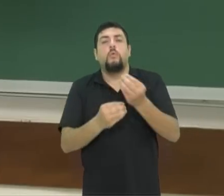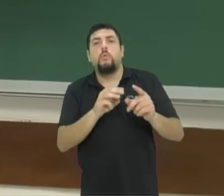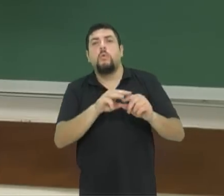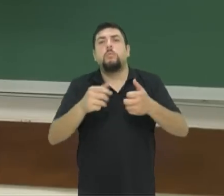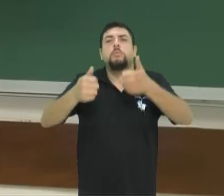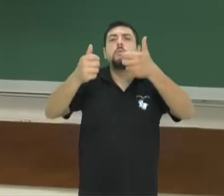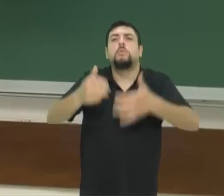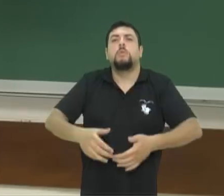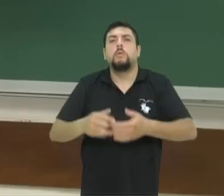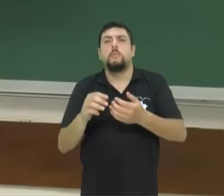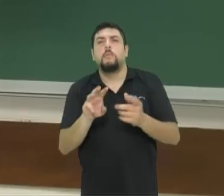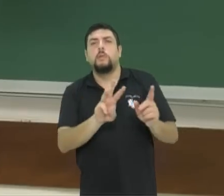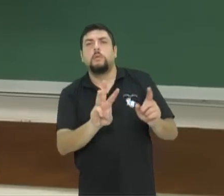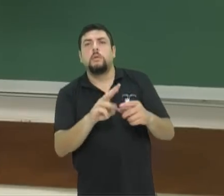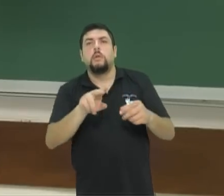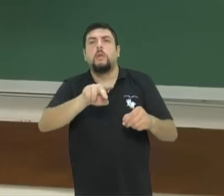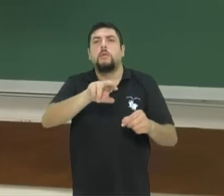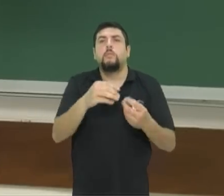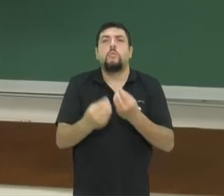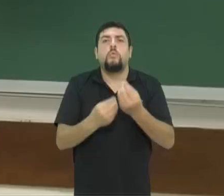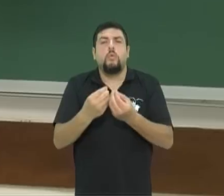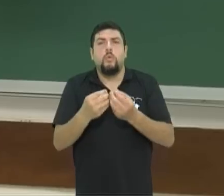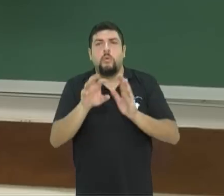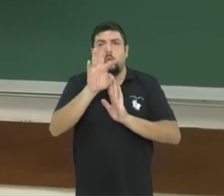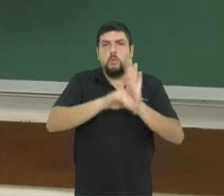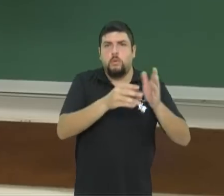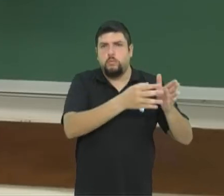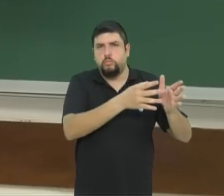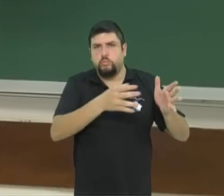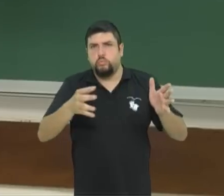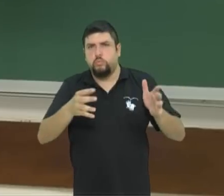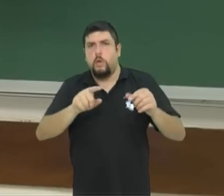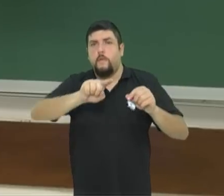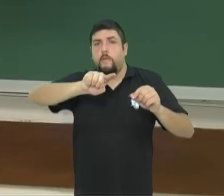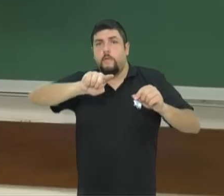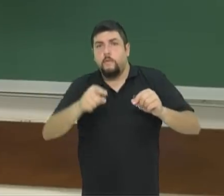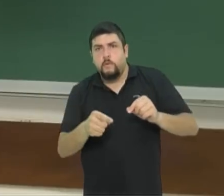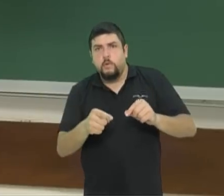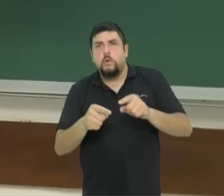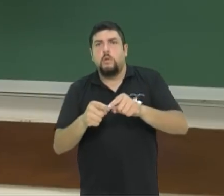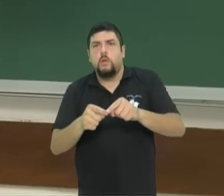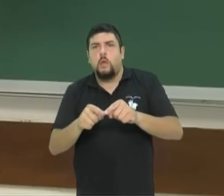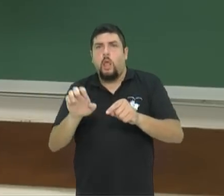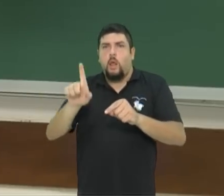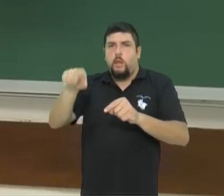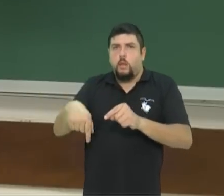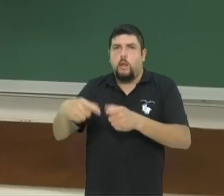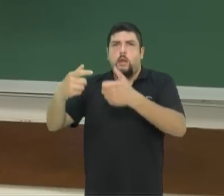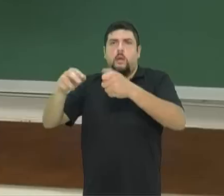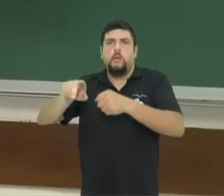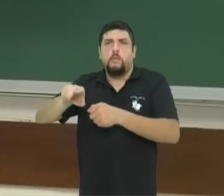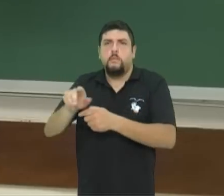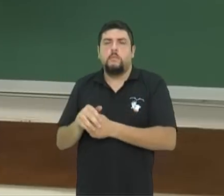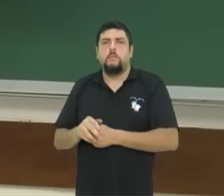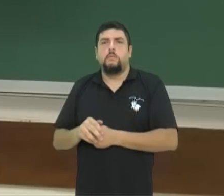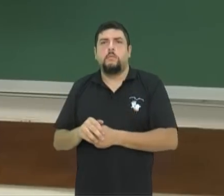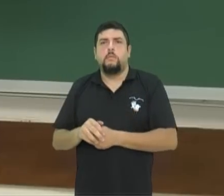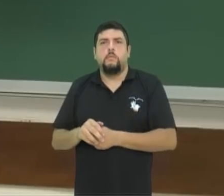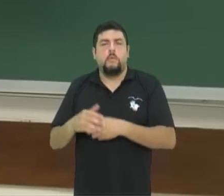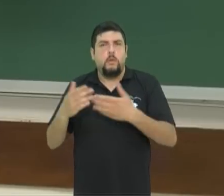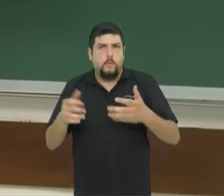parênteses também serve para você fazer uma explicação dentro de um enunciado, dentro de uma frase, quando você quer dar uma ênfase, dar uma